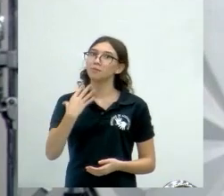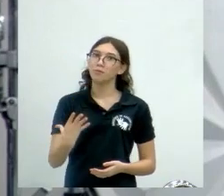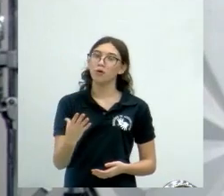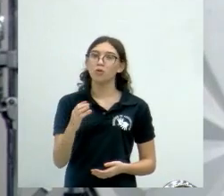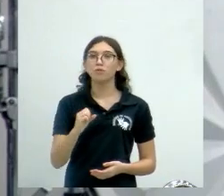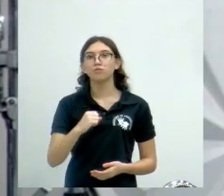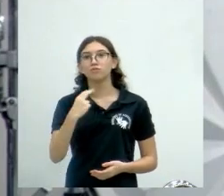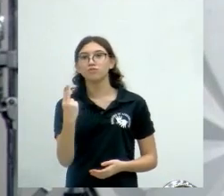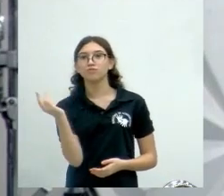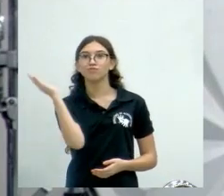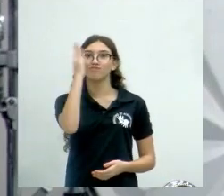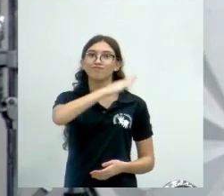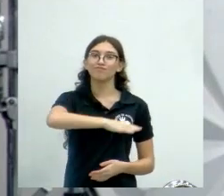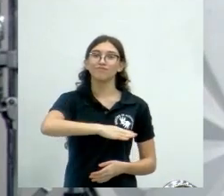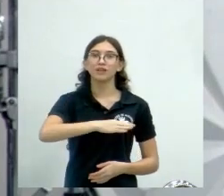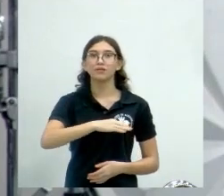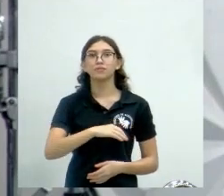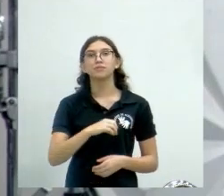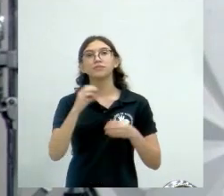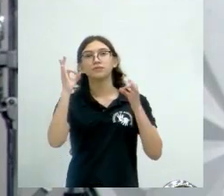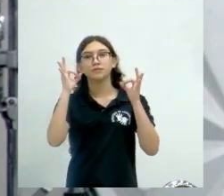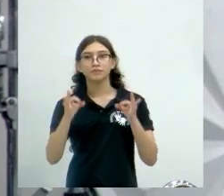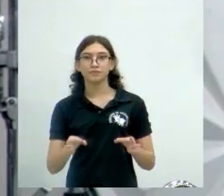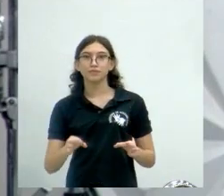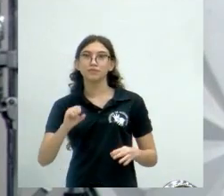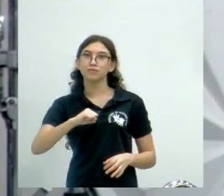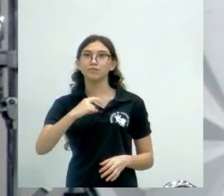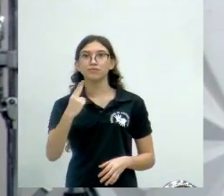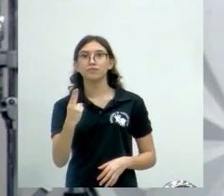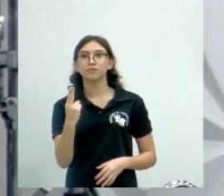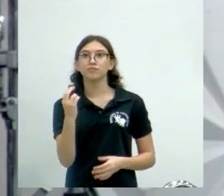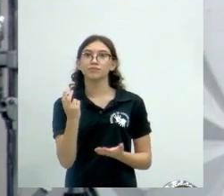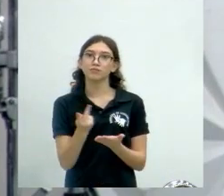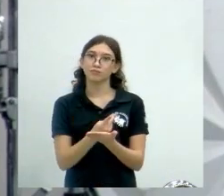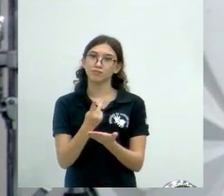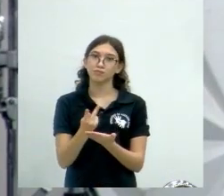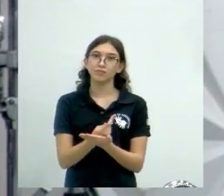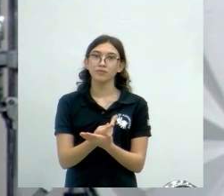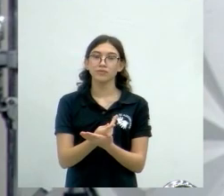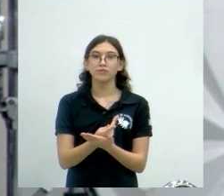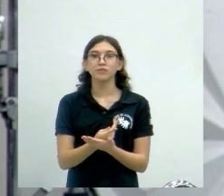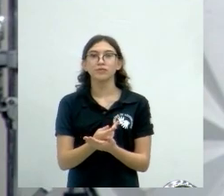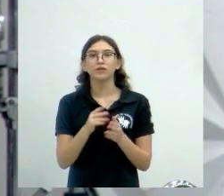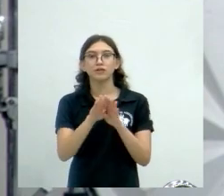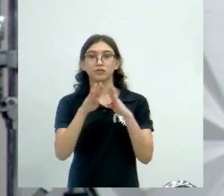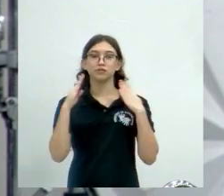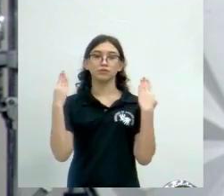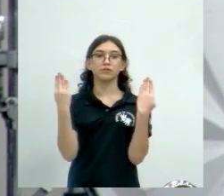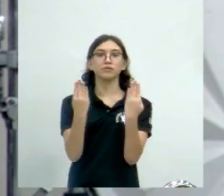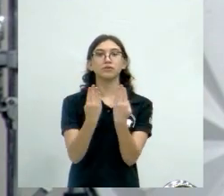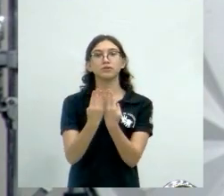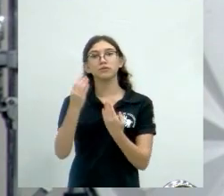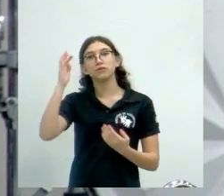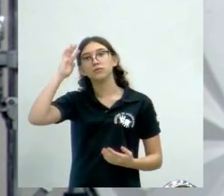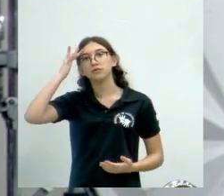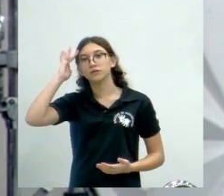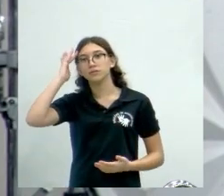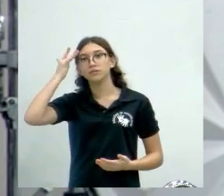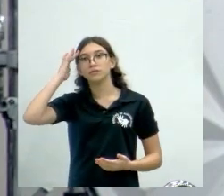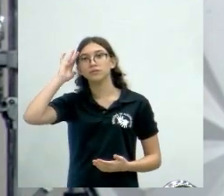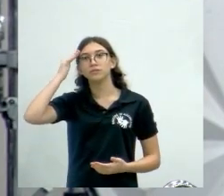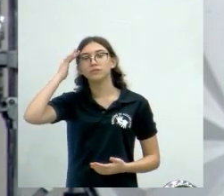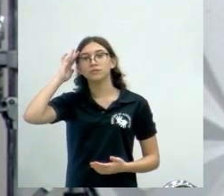mal, certo e errado. Isso também envolve a sabedoria. Quando o texto de Provérbios nos ensina a temer ao Senhor